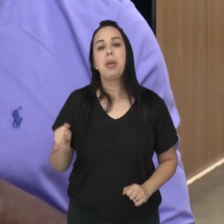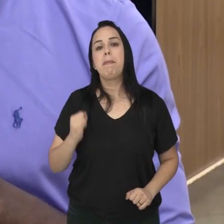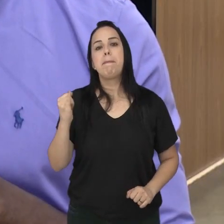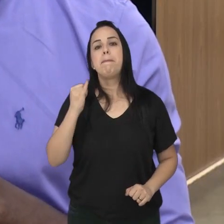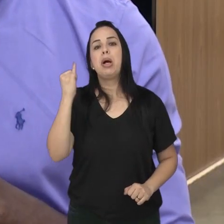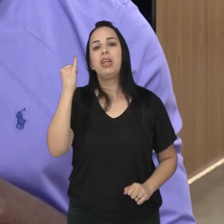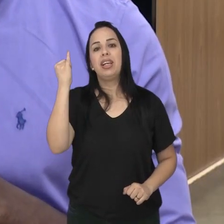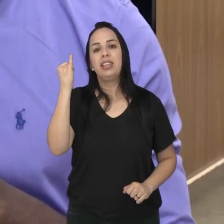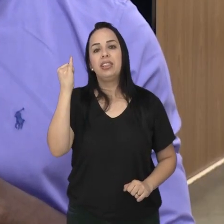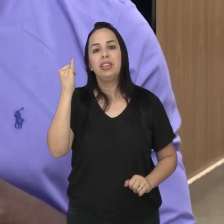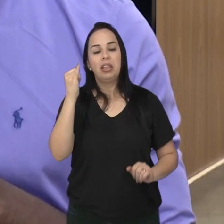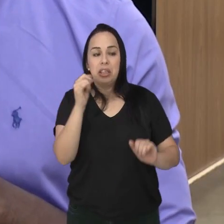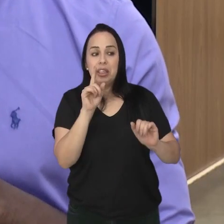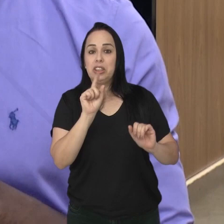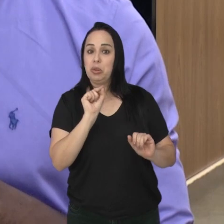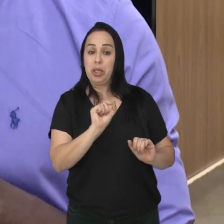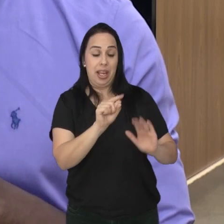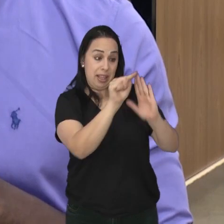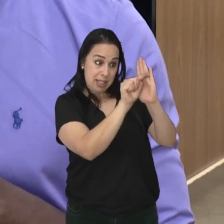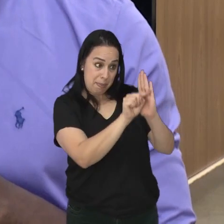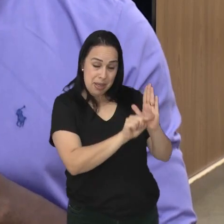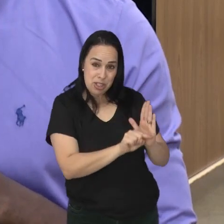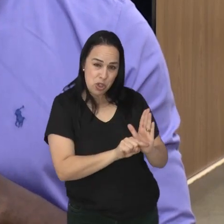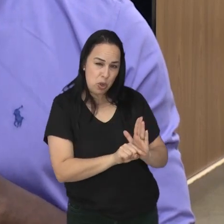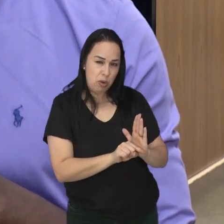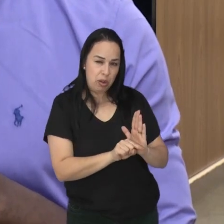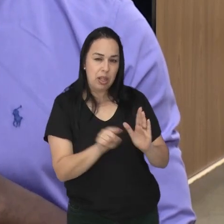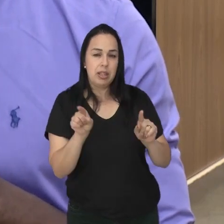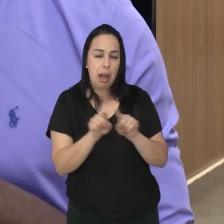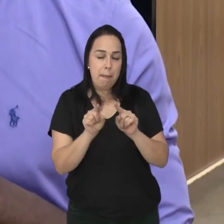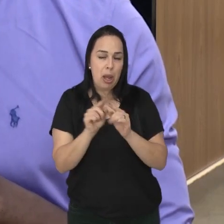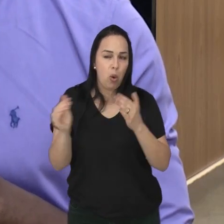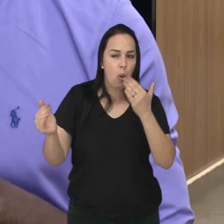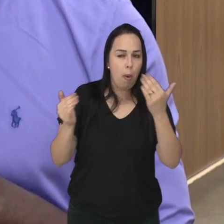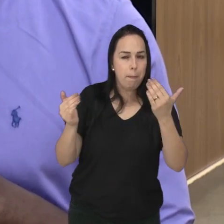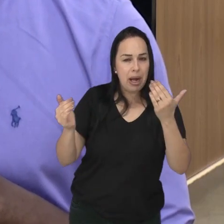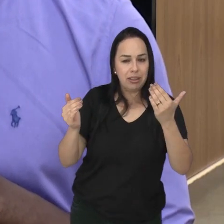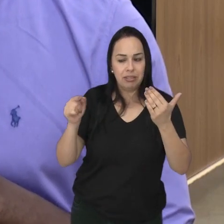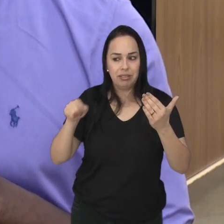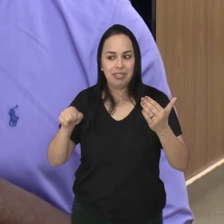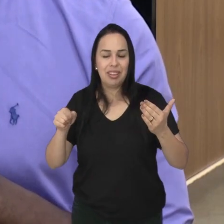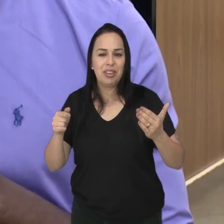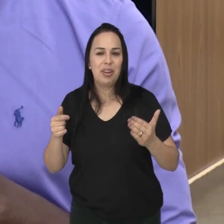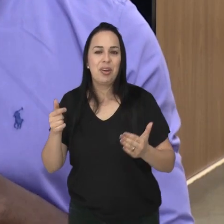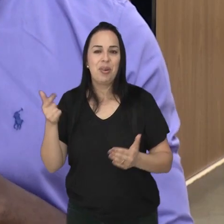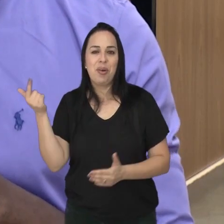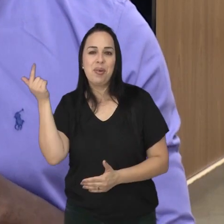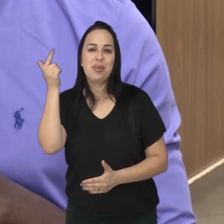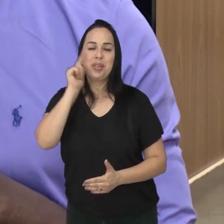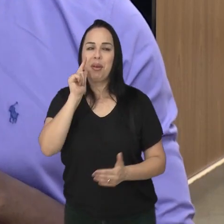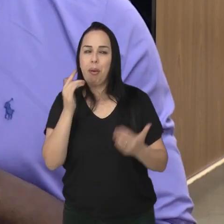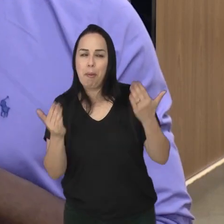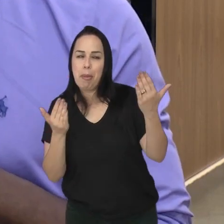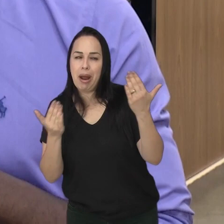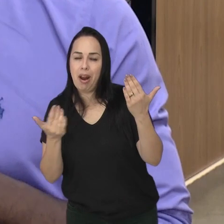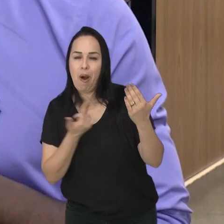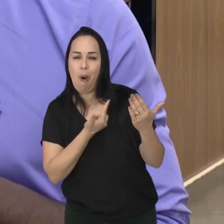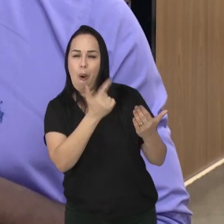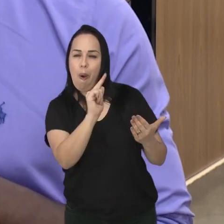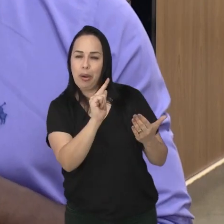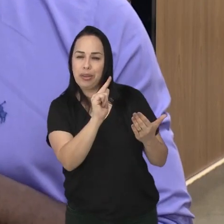de participar desse benchmark, dessa análise comparativa, foi ver os nossos resultados comparados